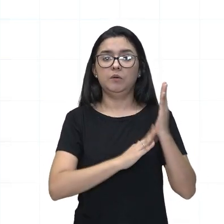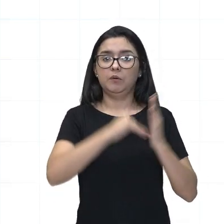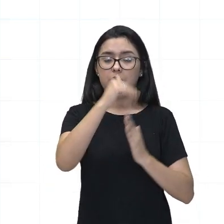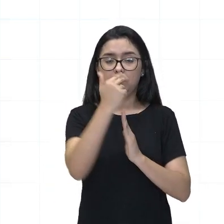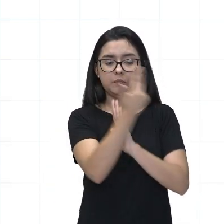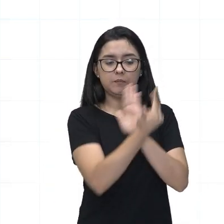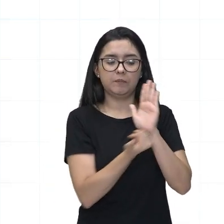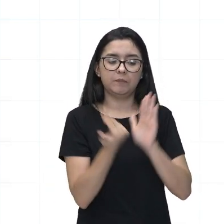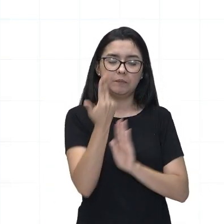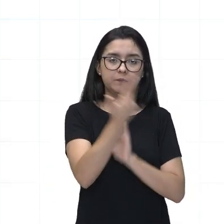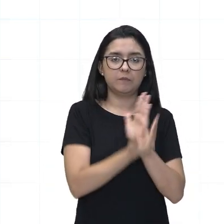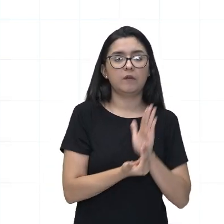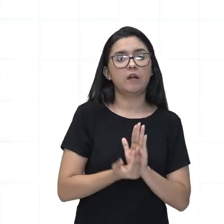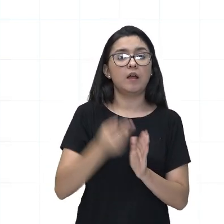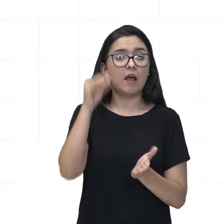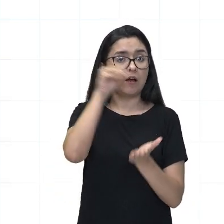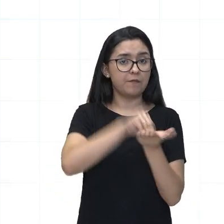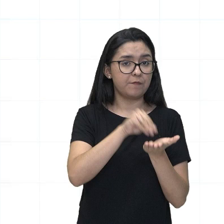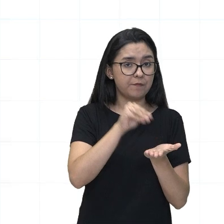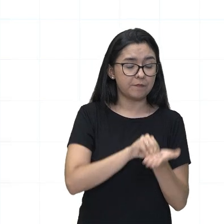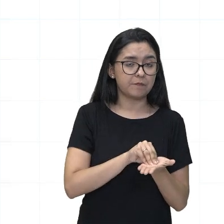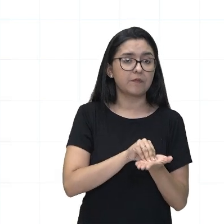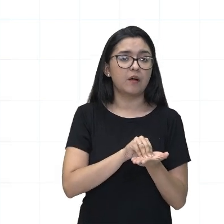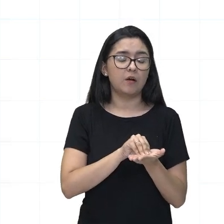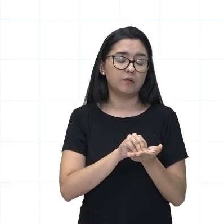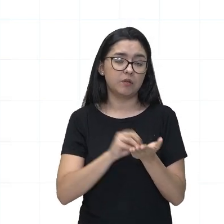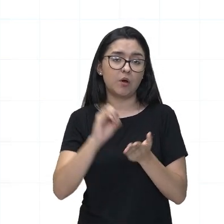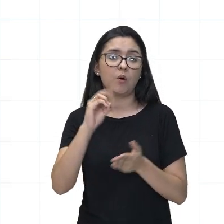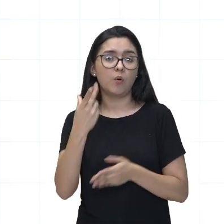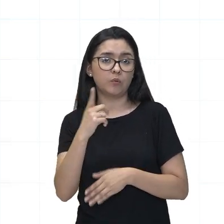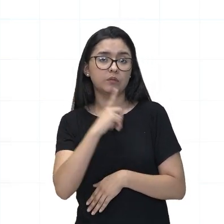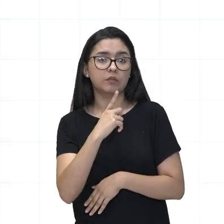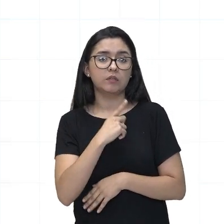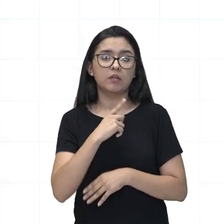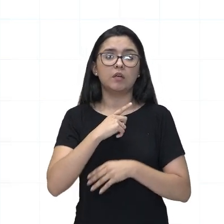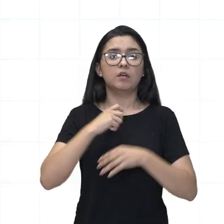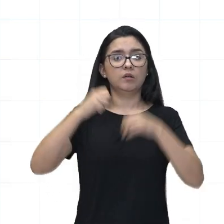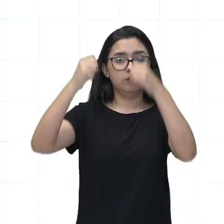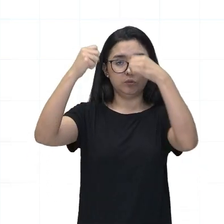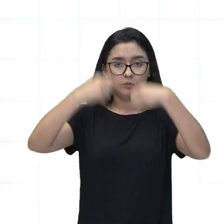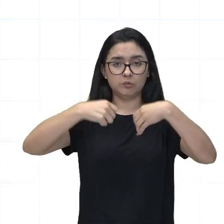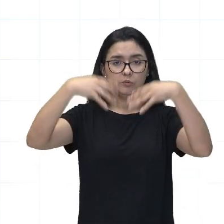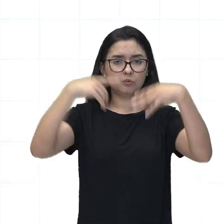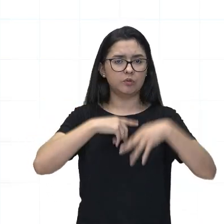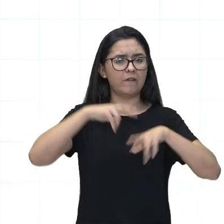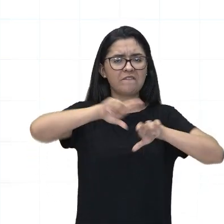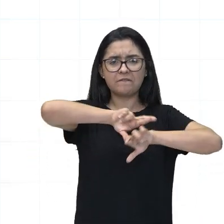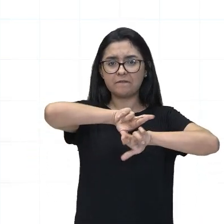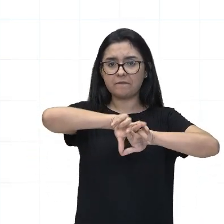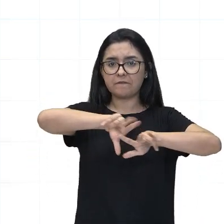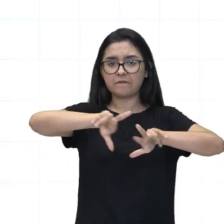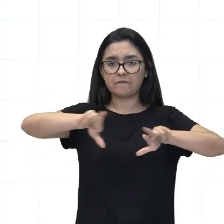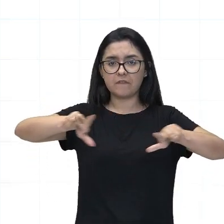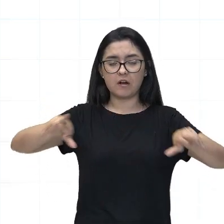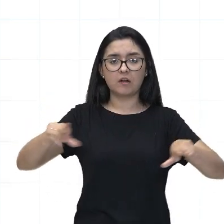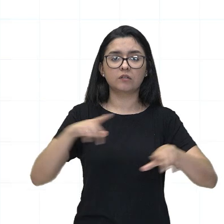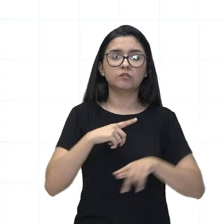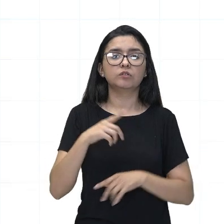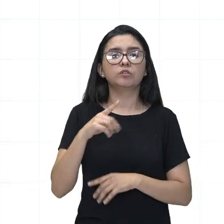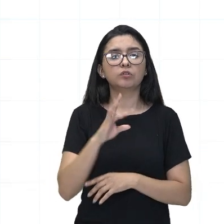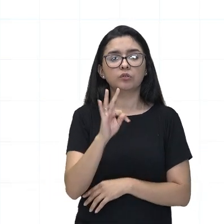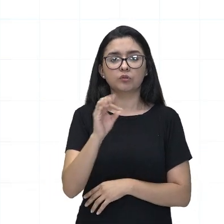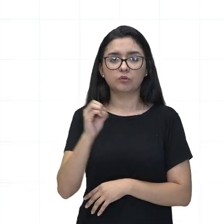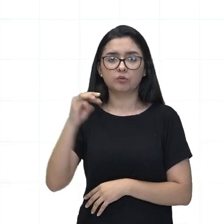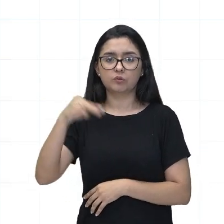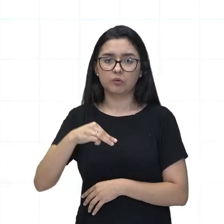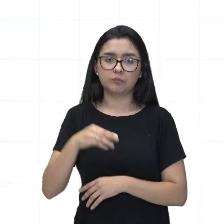ou a ausência de luz, com todas as variações de tonalidade. São essas variações que